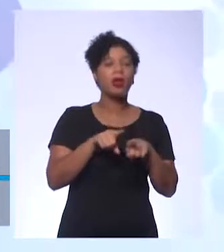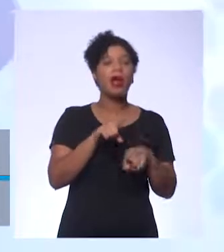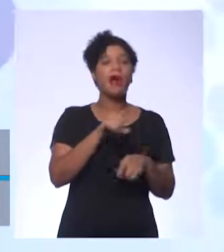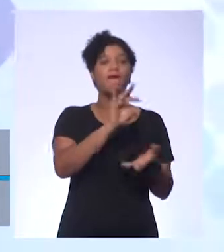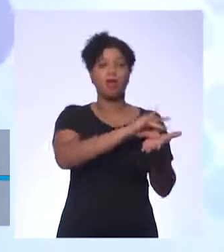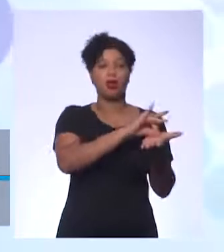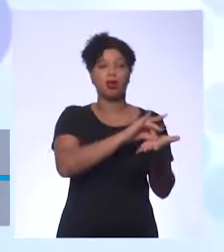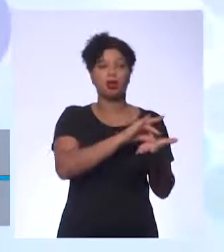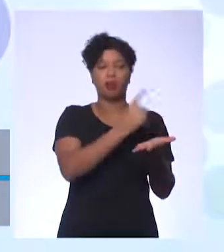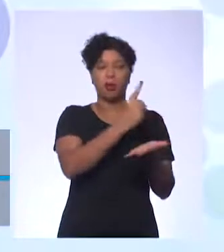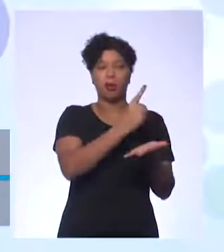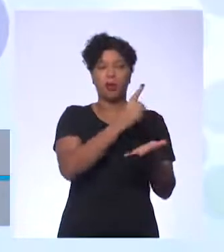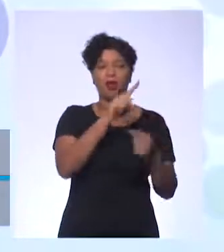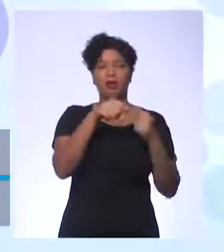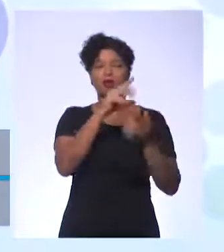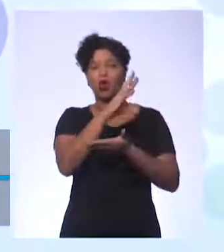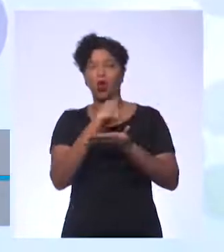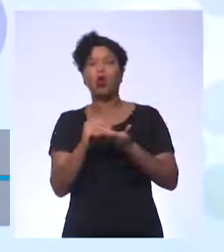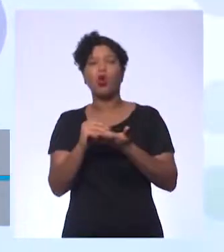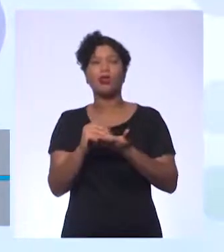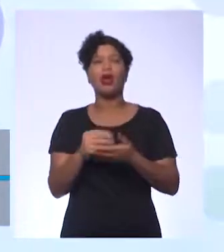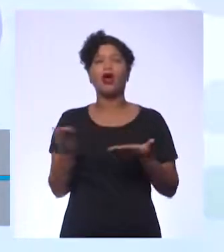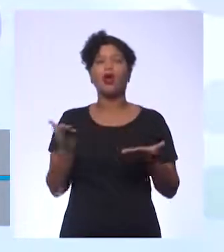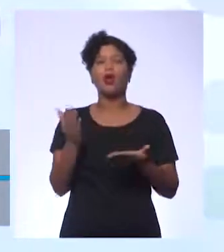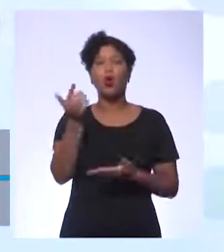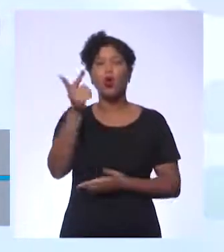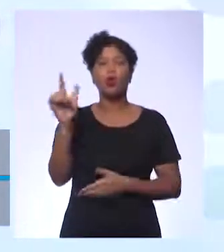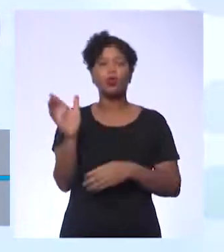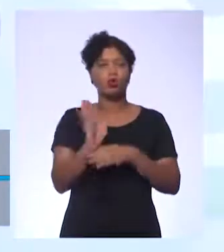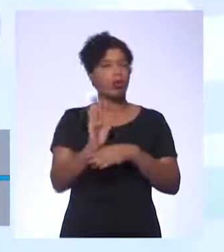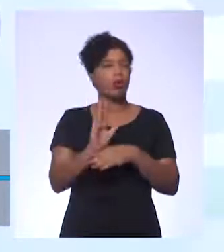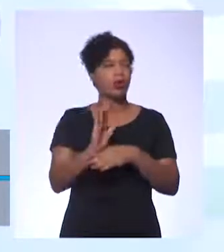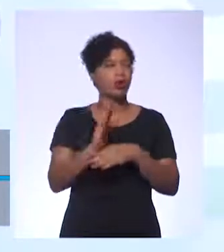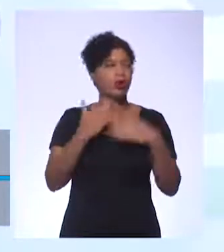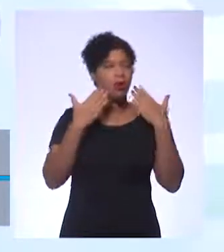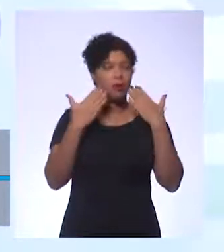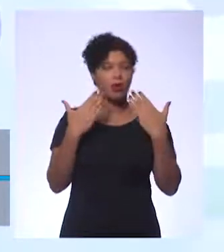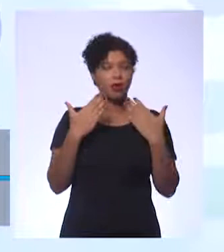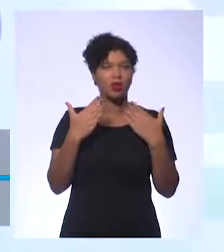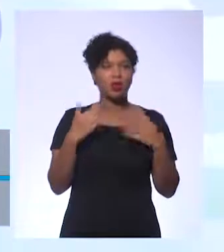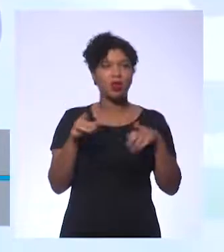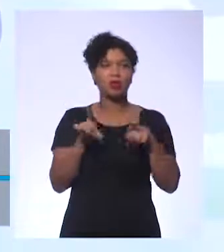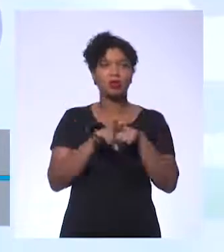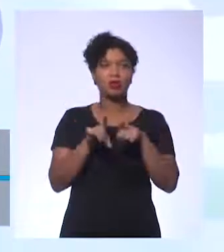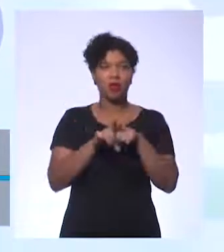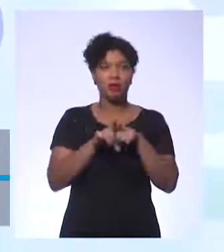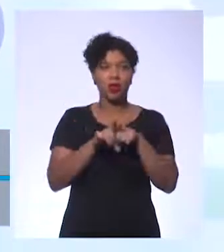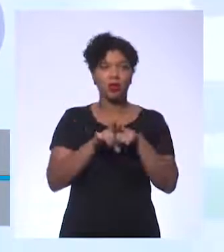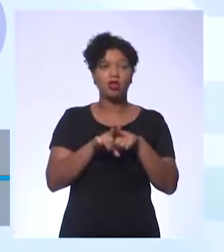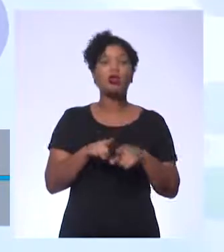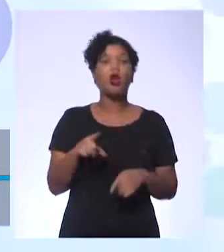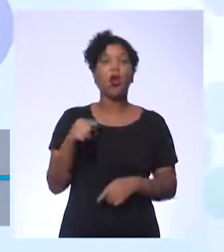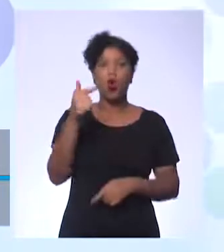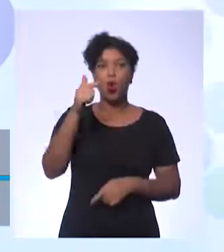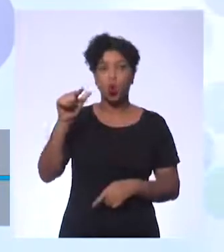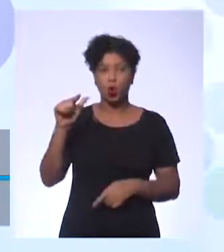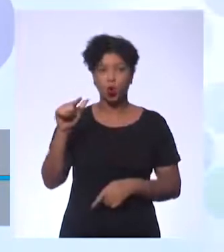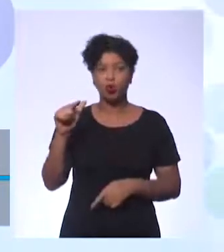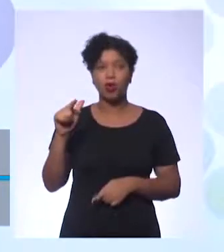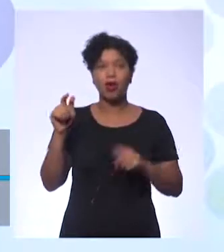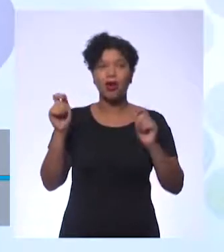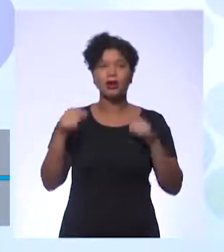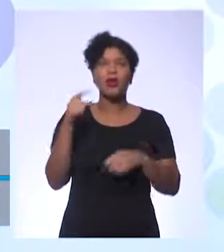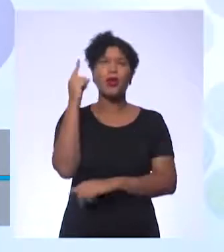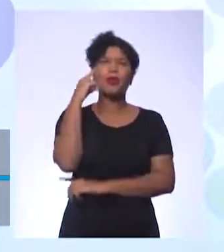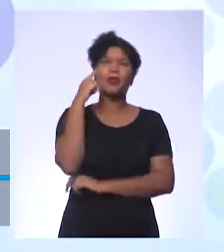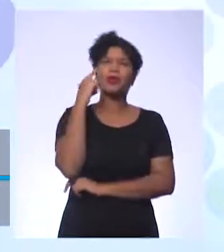sim, vocês também irão assistir um outro vídeo, e esse vídeo já fala um pouquinho sobre a obra e o autor. E vamos entrar em outro momento. Eu pensei